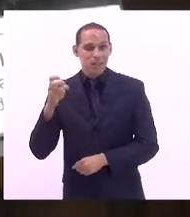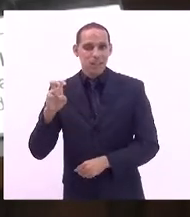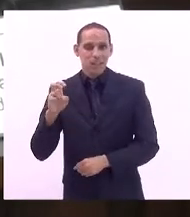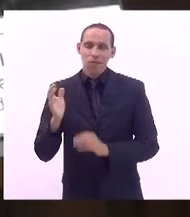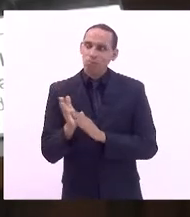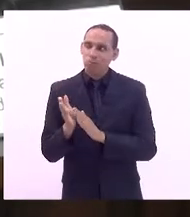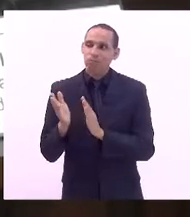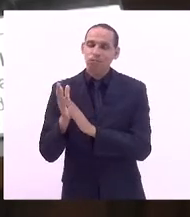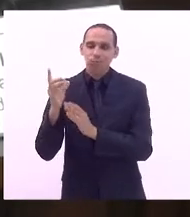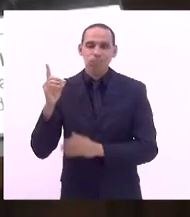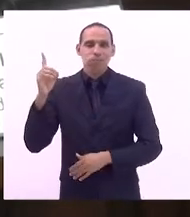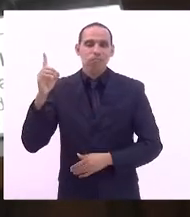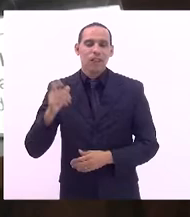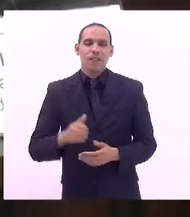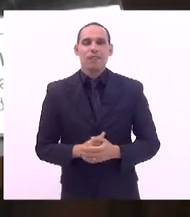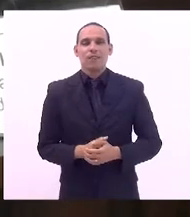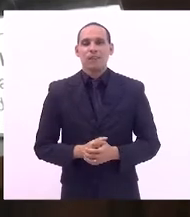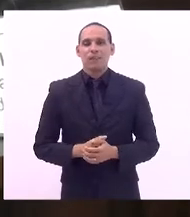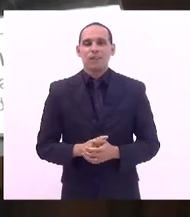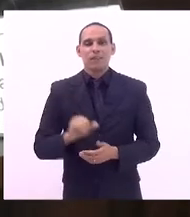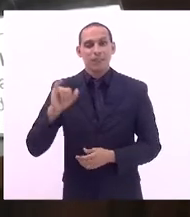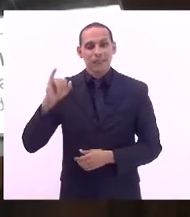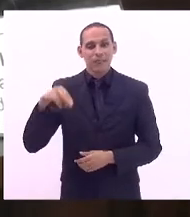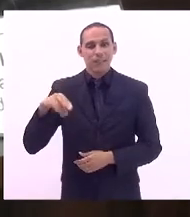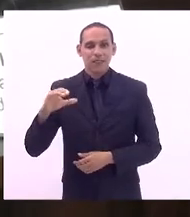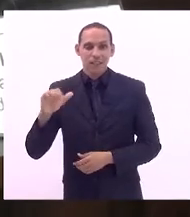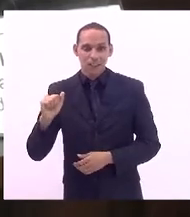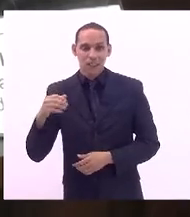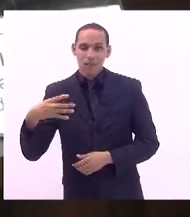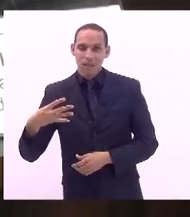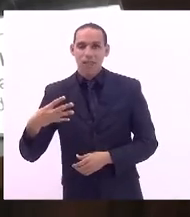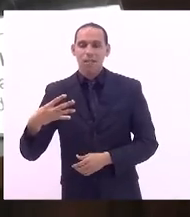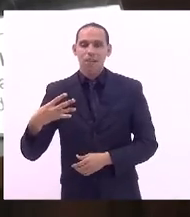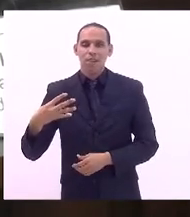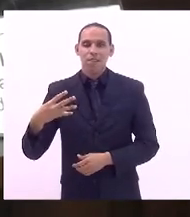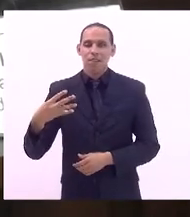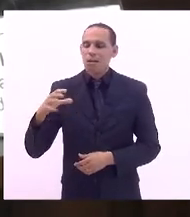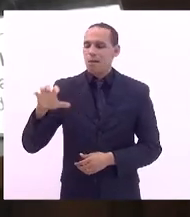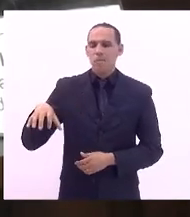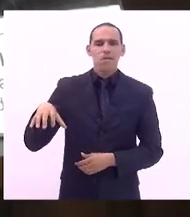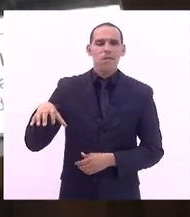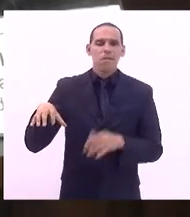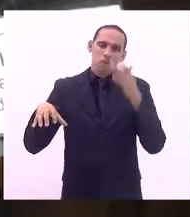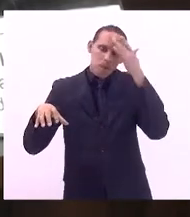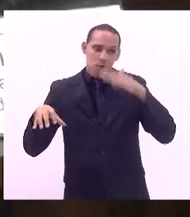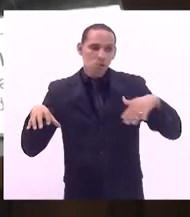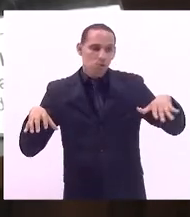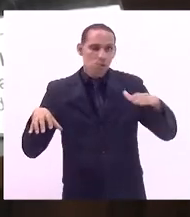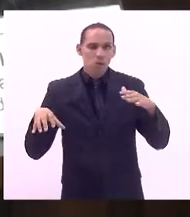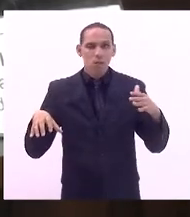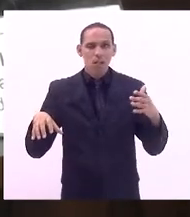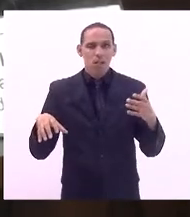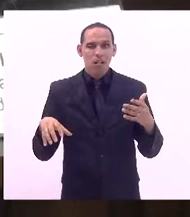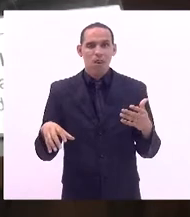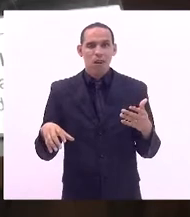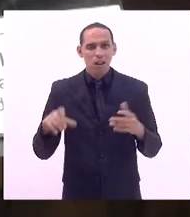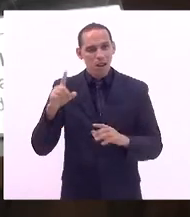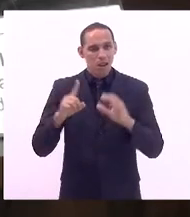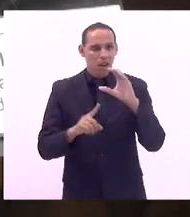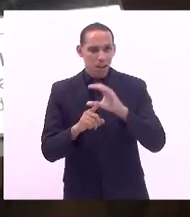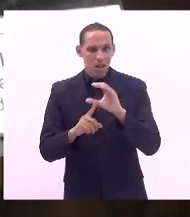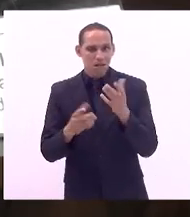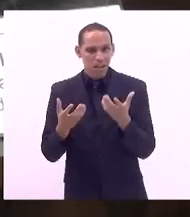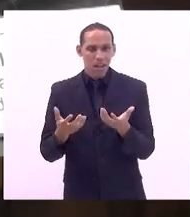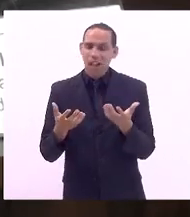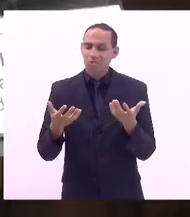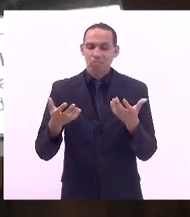Deus a trinca quatro na unidade que poucas pessoas querem ser Capelão